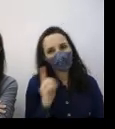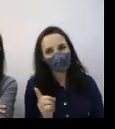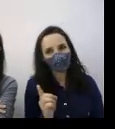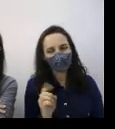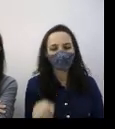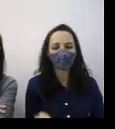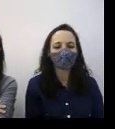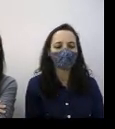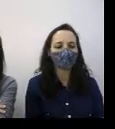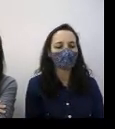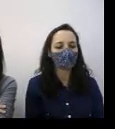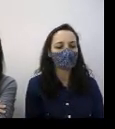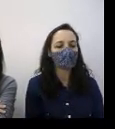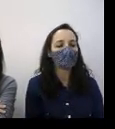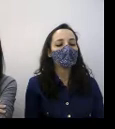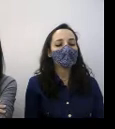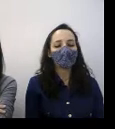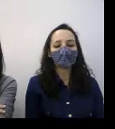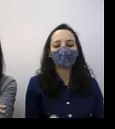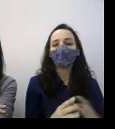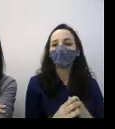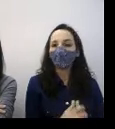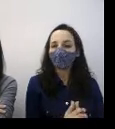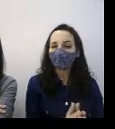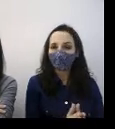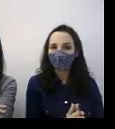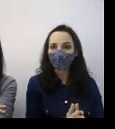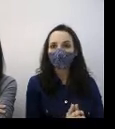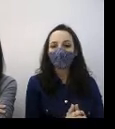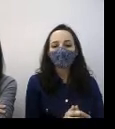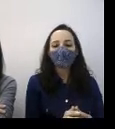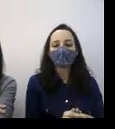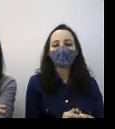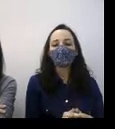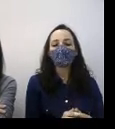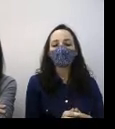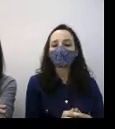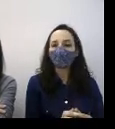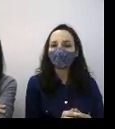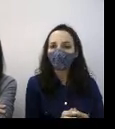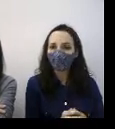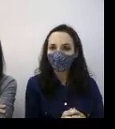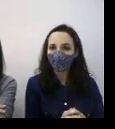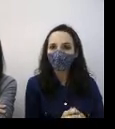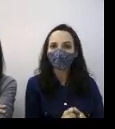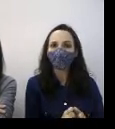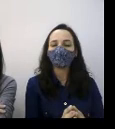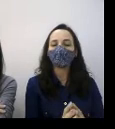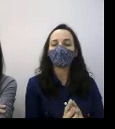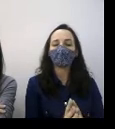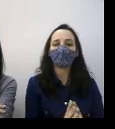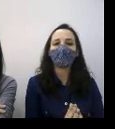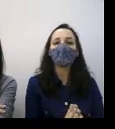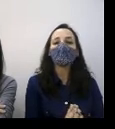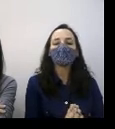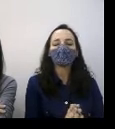na outra pós-graduação em psicopedagogia, eu pude avaliar uma criança que estava em processo de luto pela